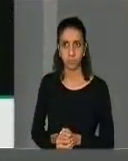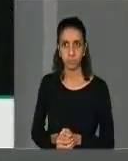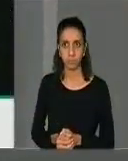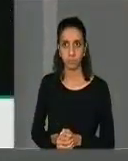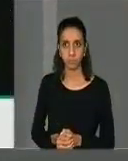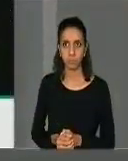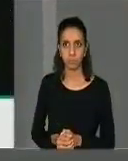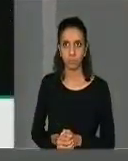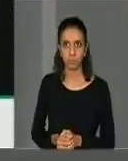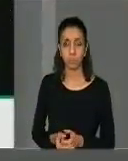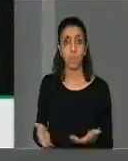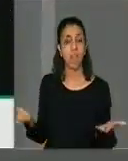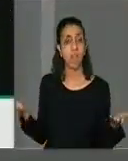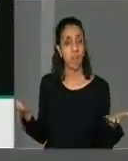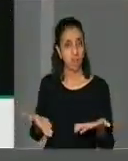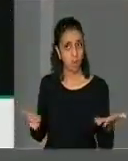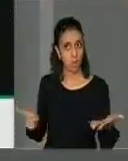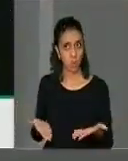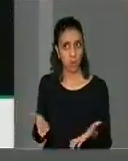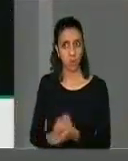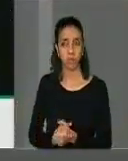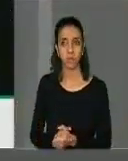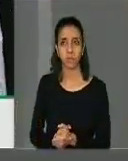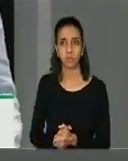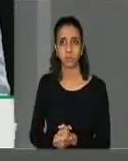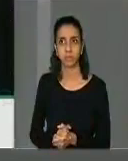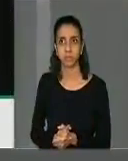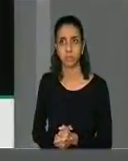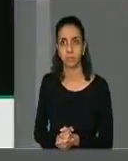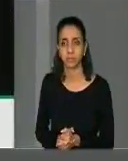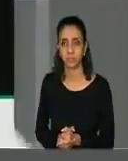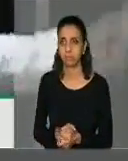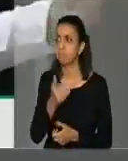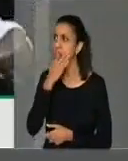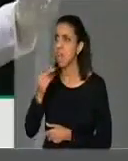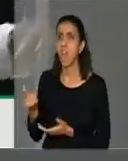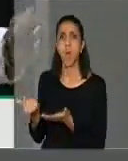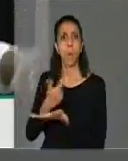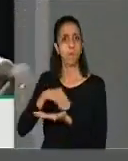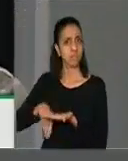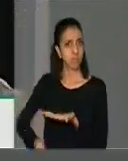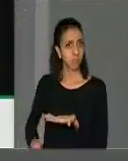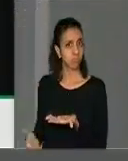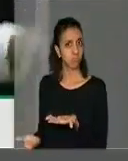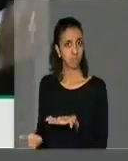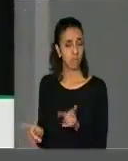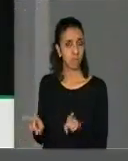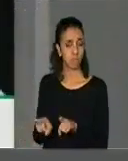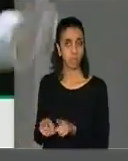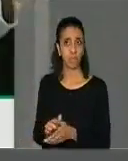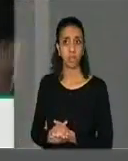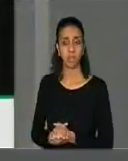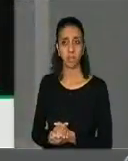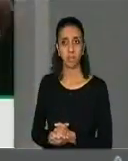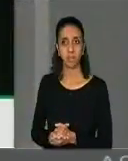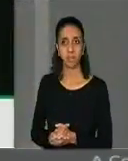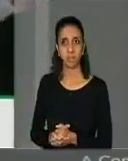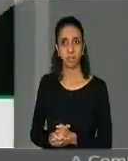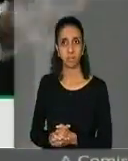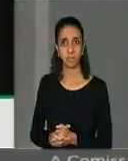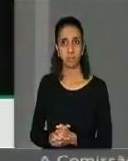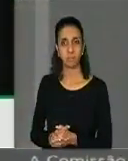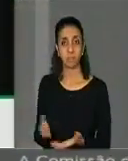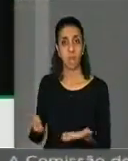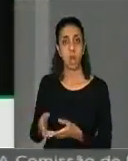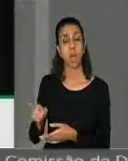tendo, mesmo sendo participante da corrupção, a oportunidade de fazer a